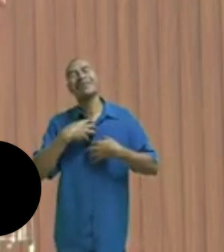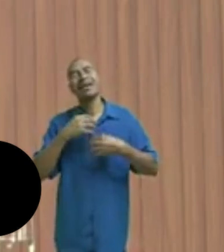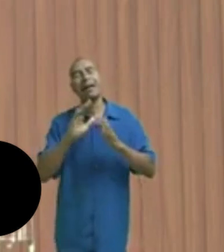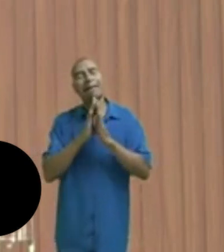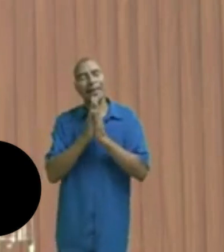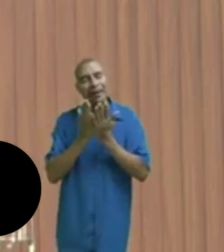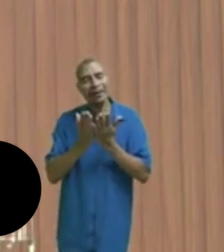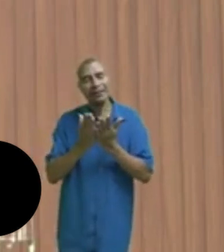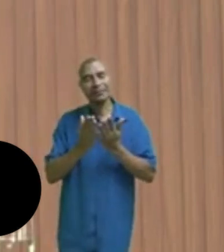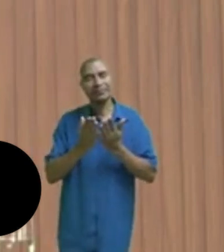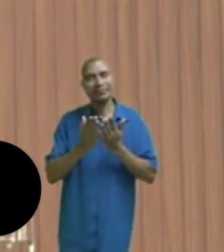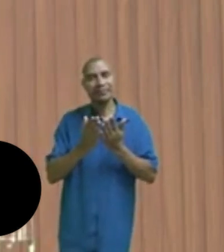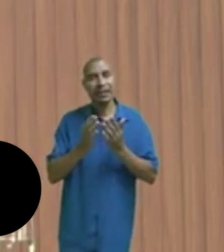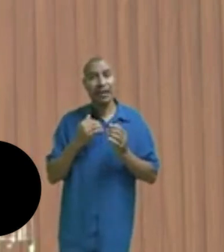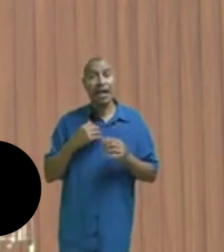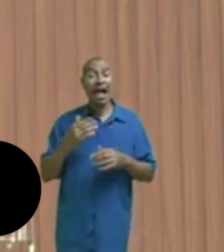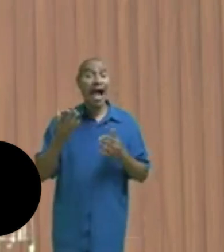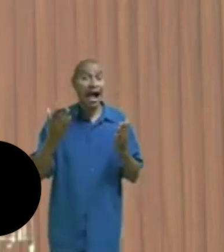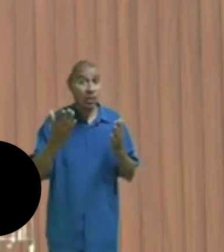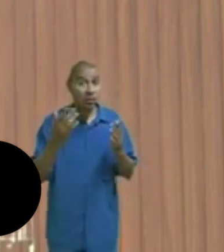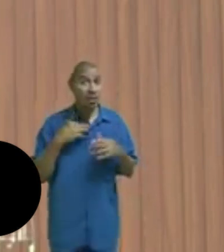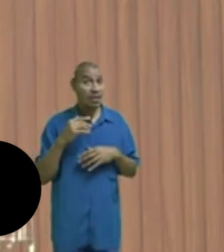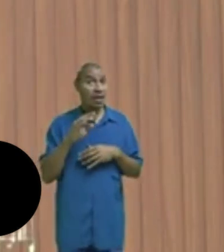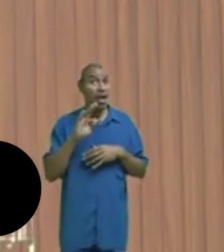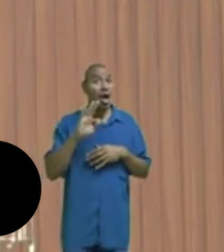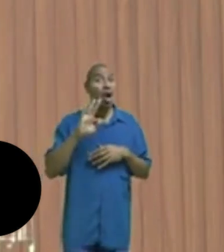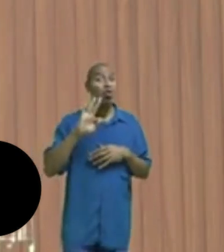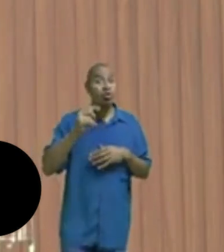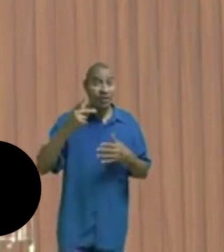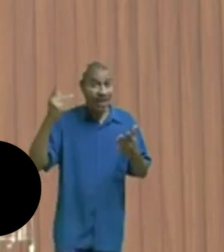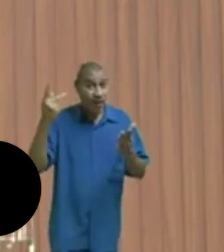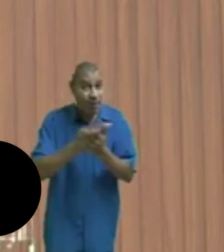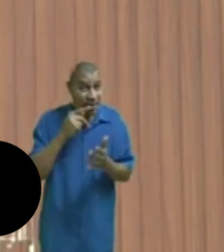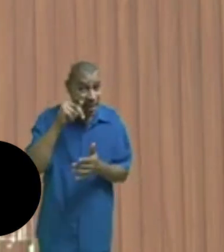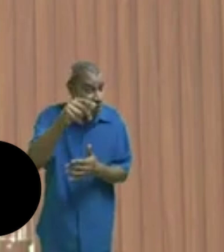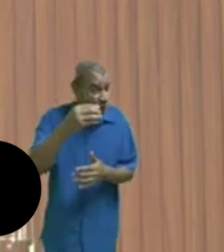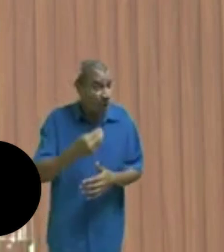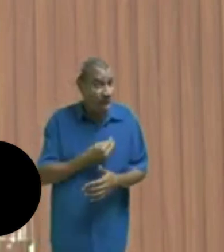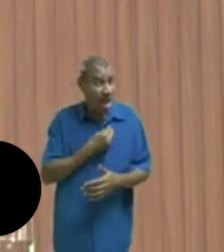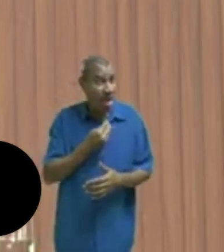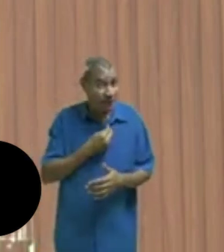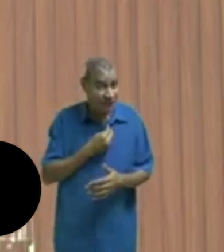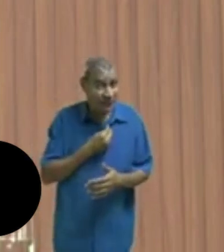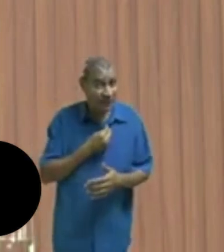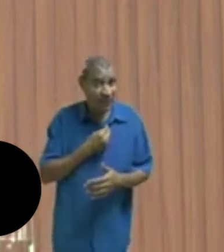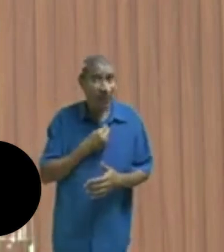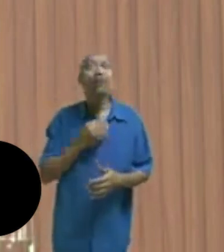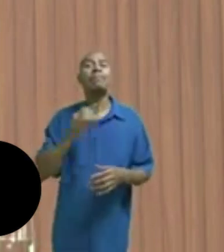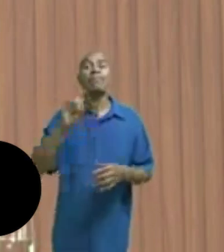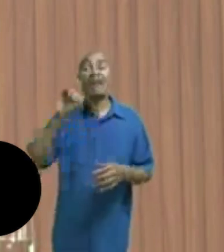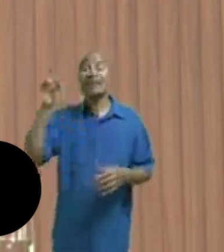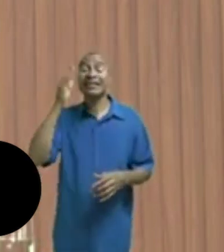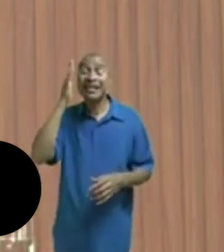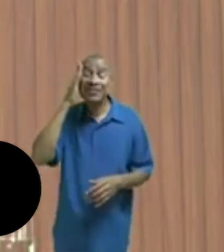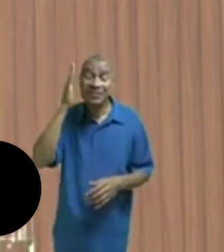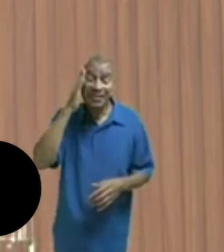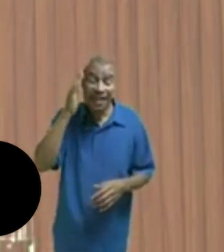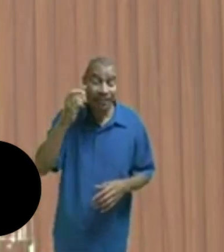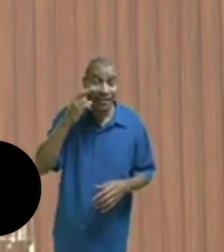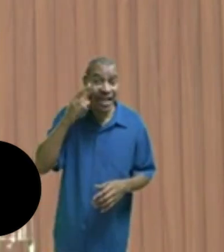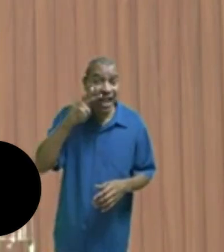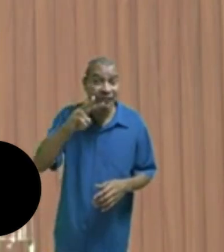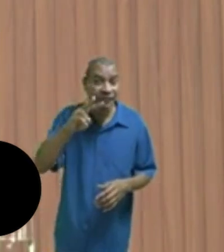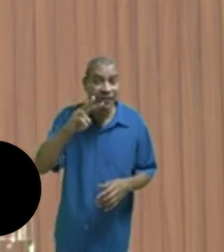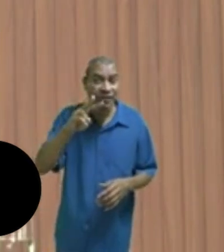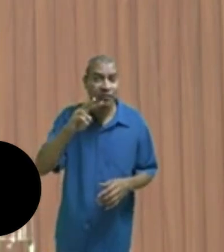coisas. Nada que aconteça nessa vida deve invalidar o que mais precioso já aconteceu,